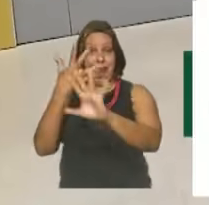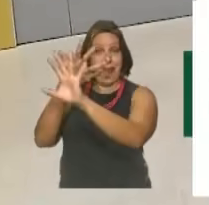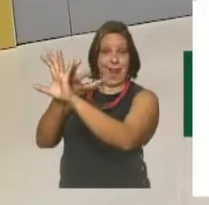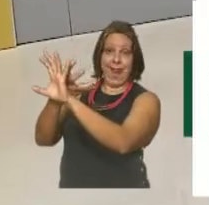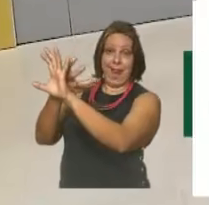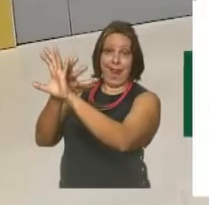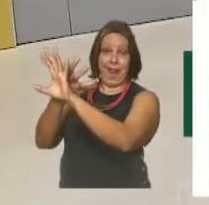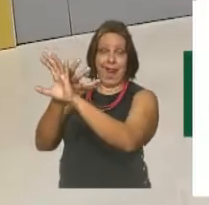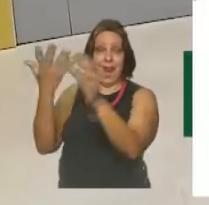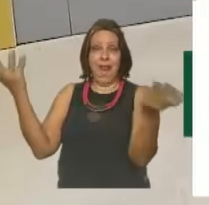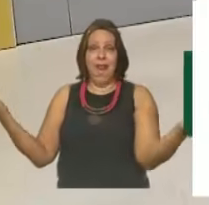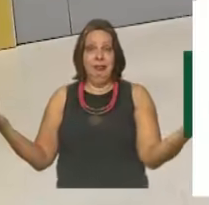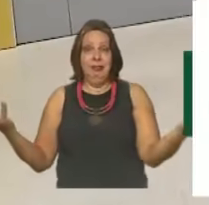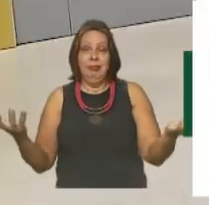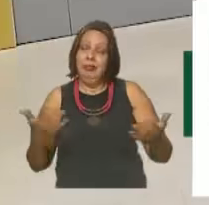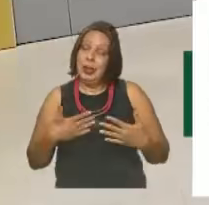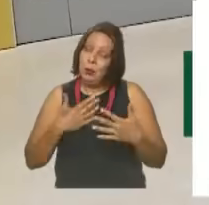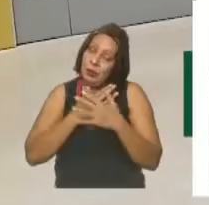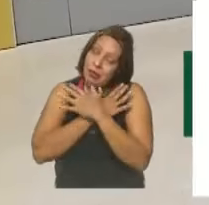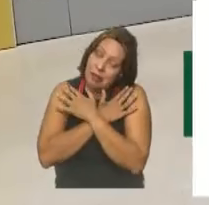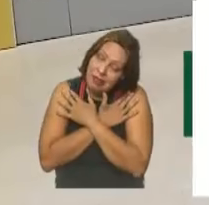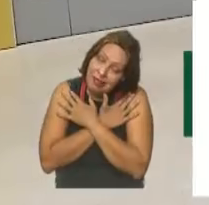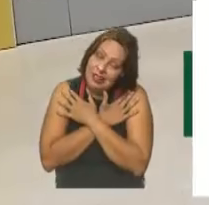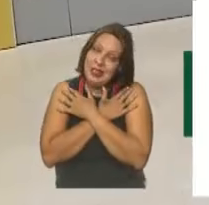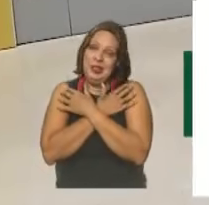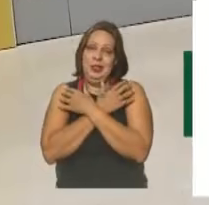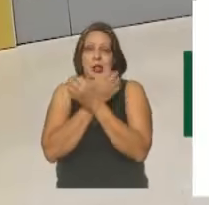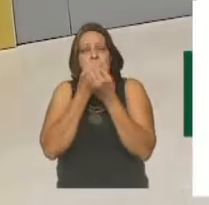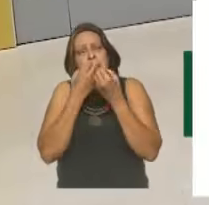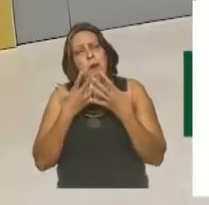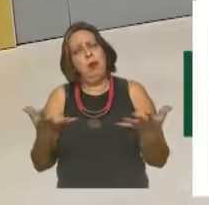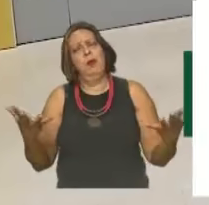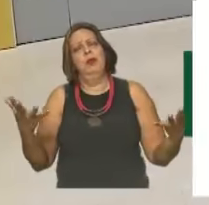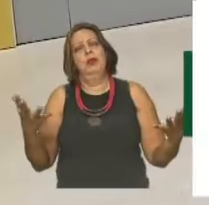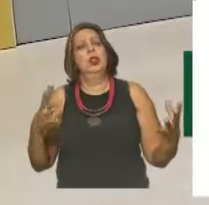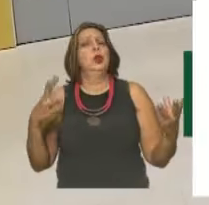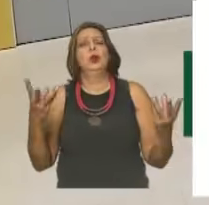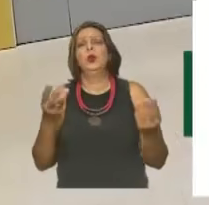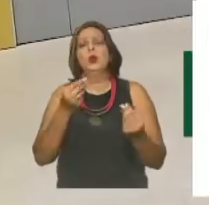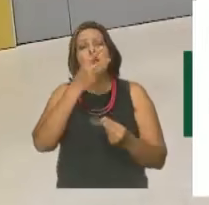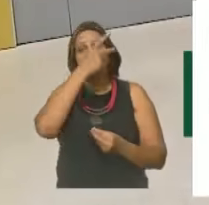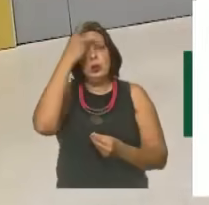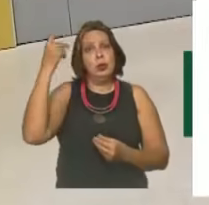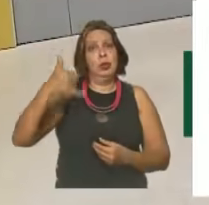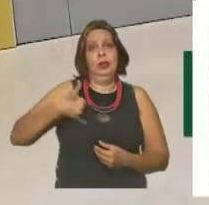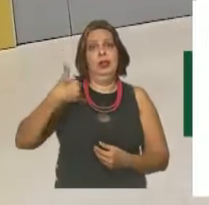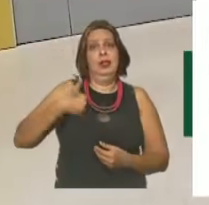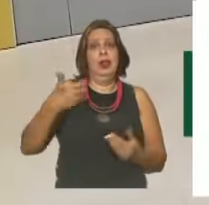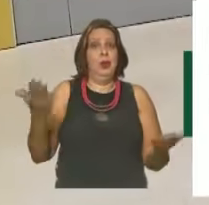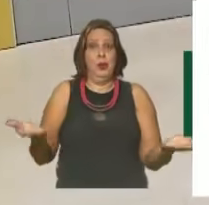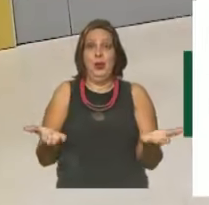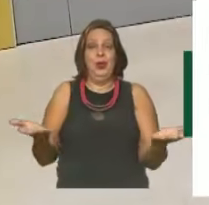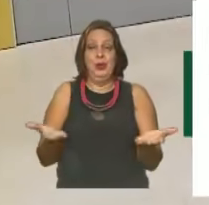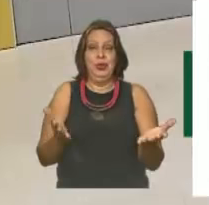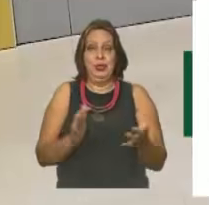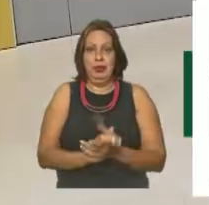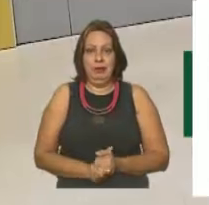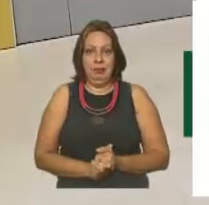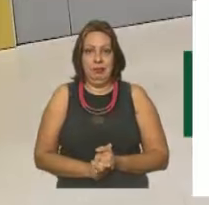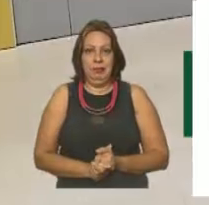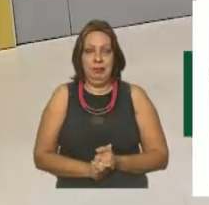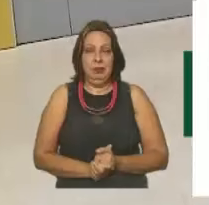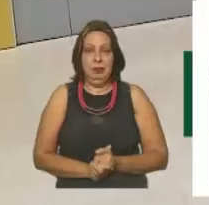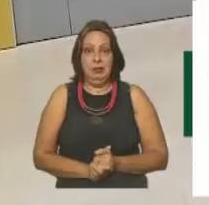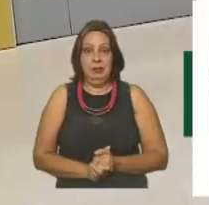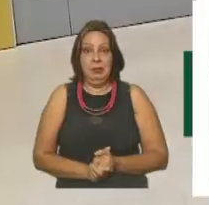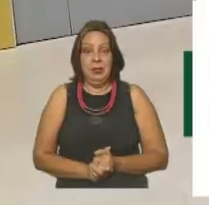Então receba aí o nosso carinho. Tudo de bom pra você e pra todos os aniversariantes do dia. E pra todos os